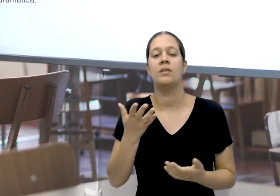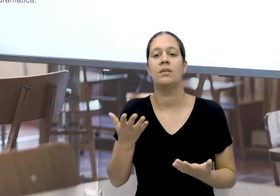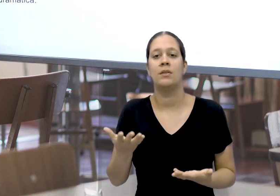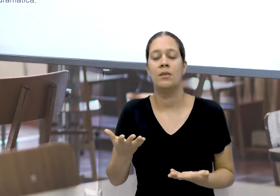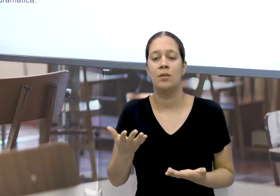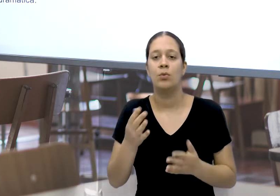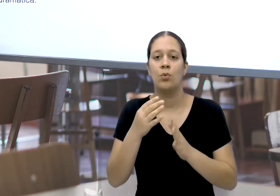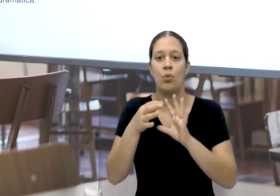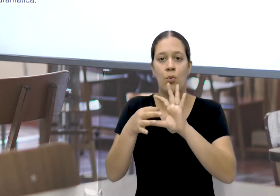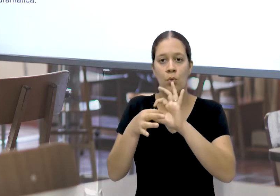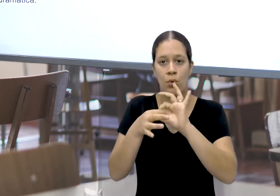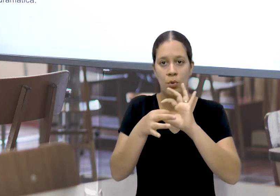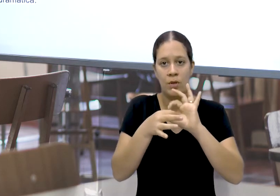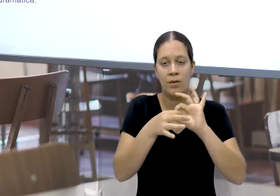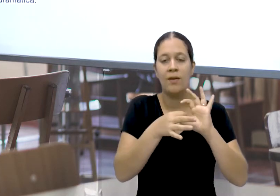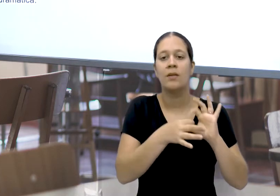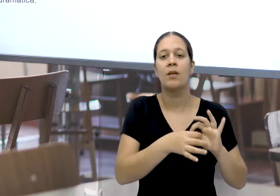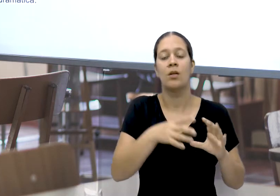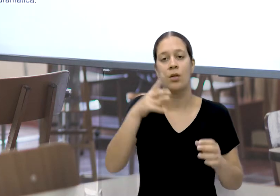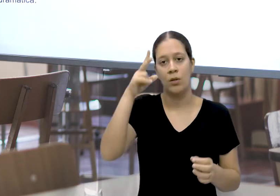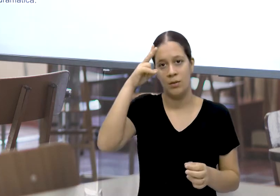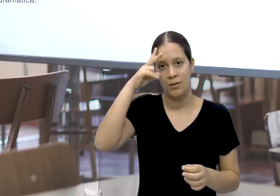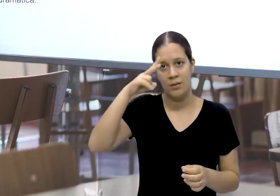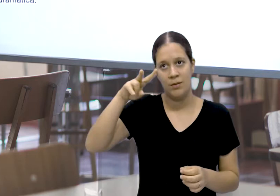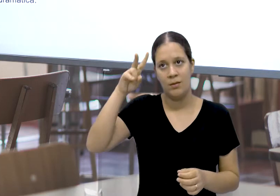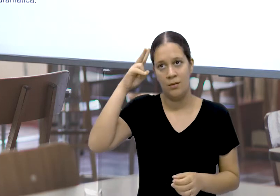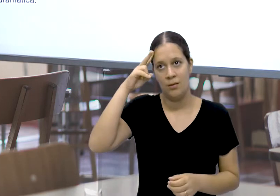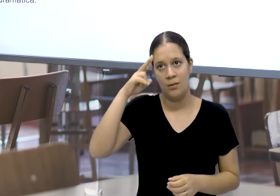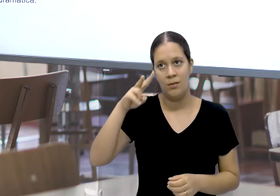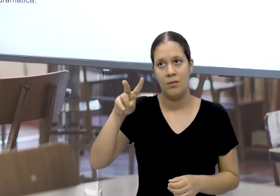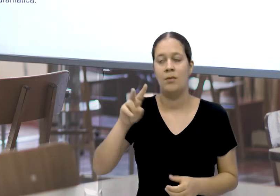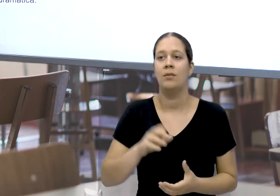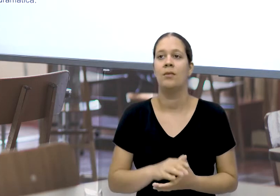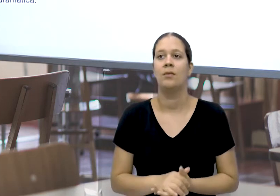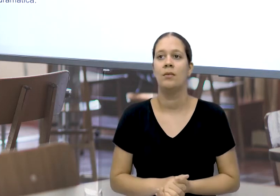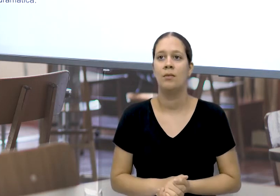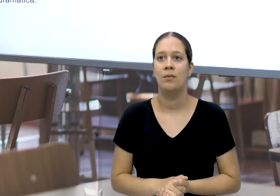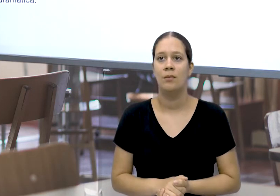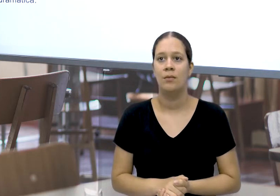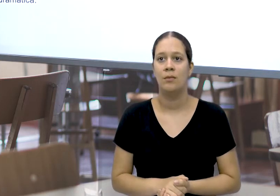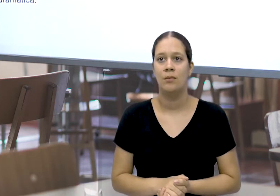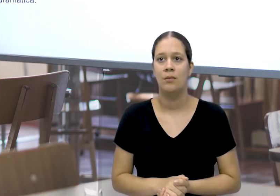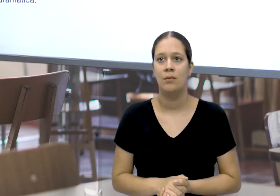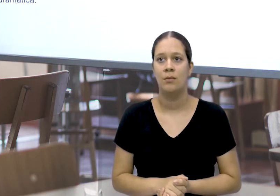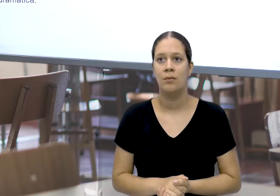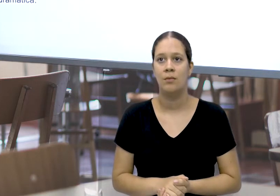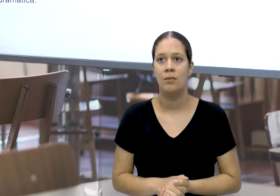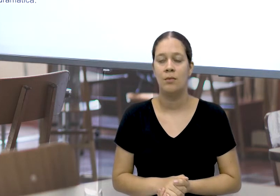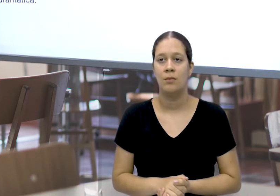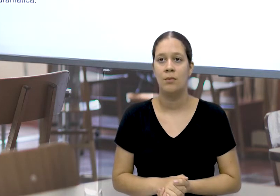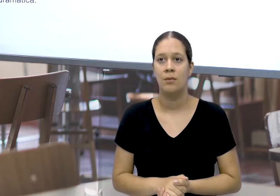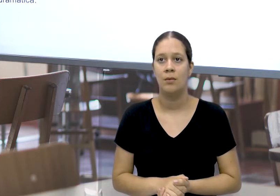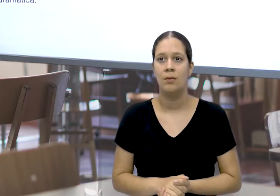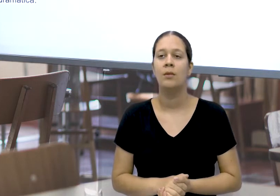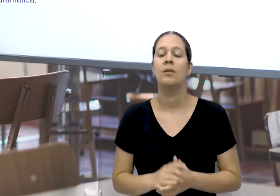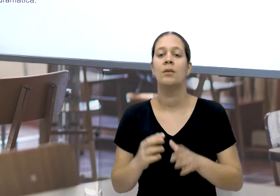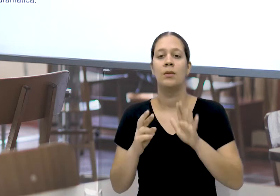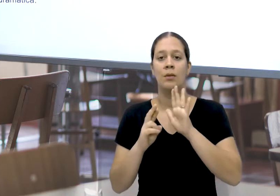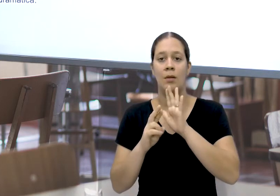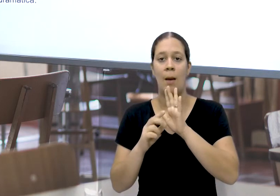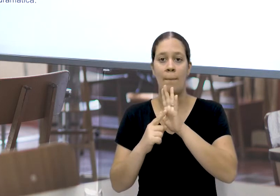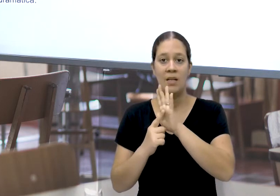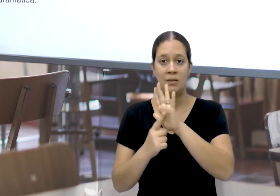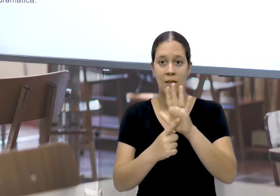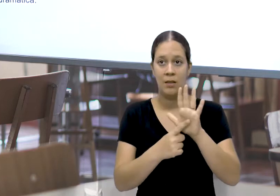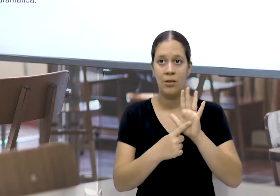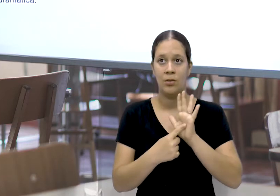um conflito. Esse conflito não necessariamente é uma briga. Um conflito vai ser aquele, como é que eu posso dizer? Aquele momento